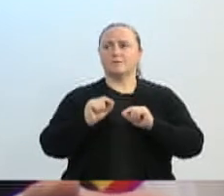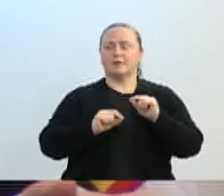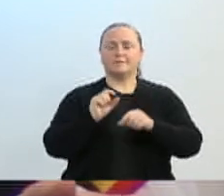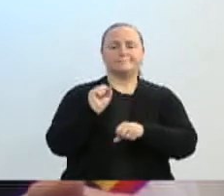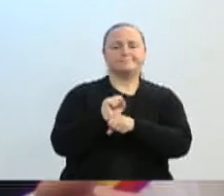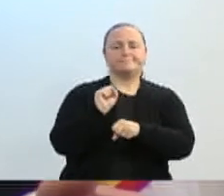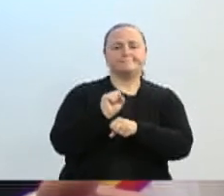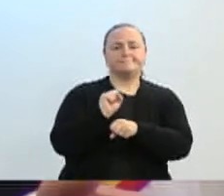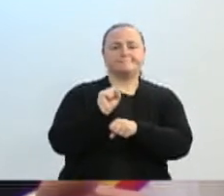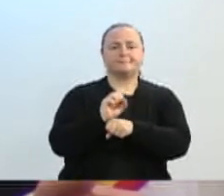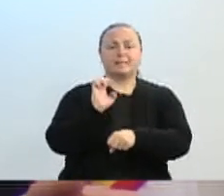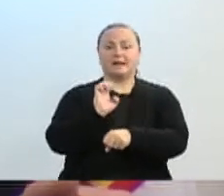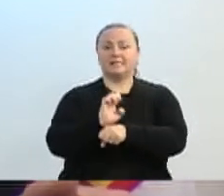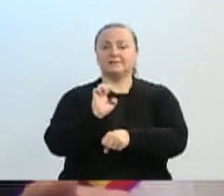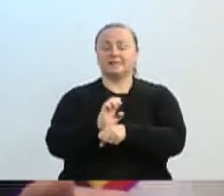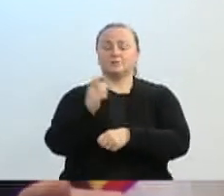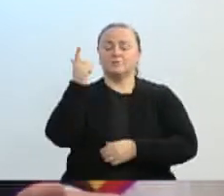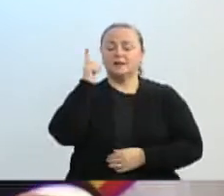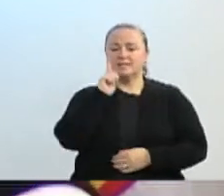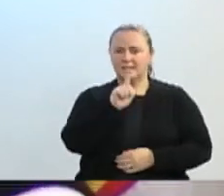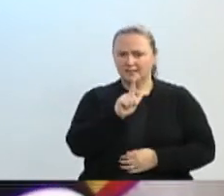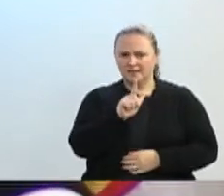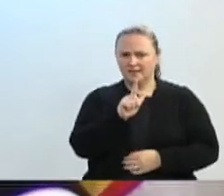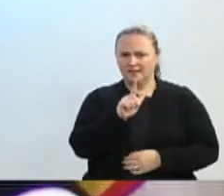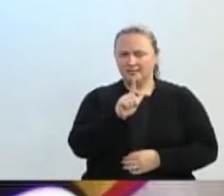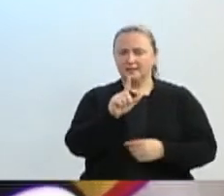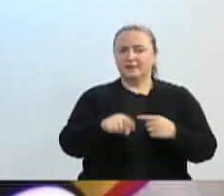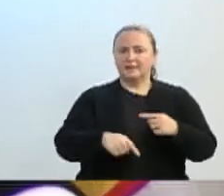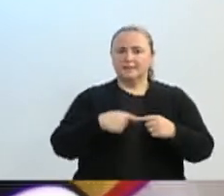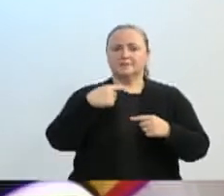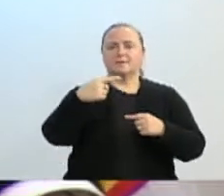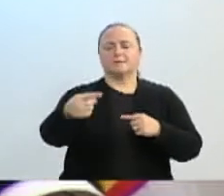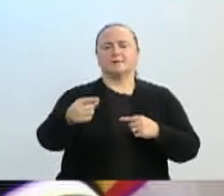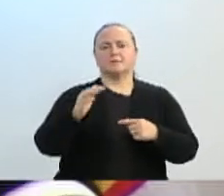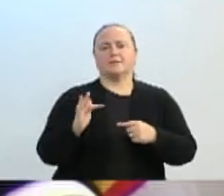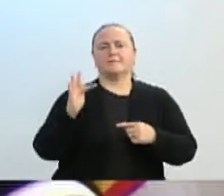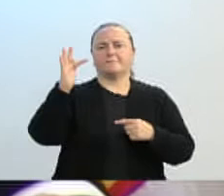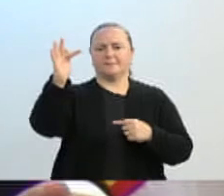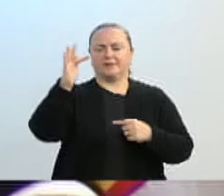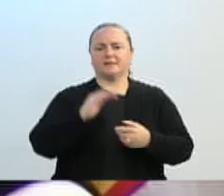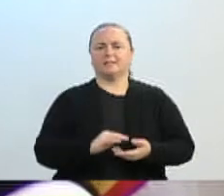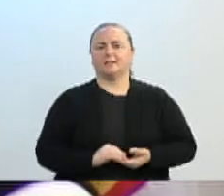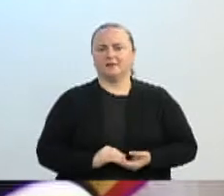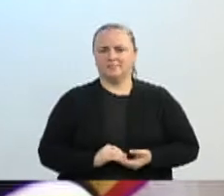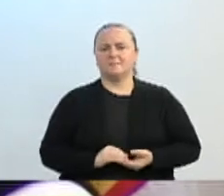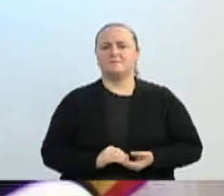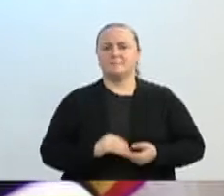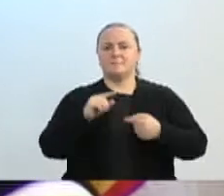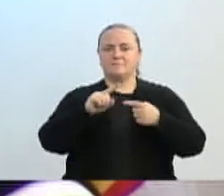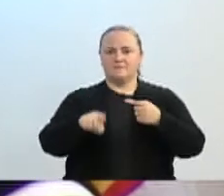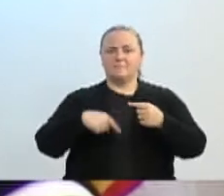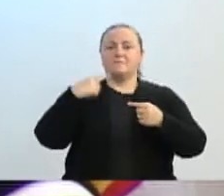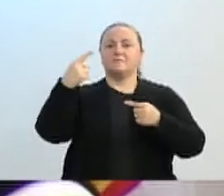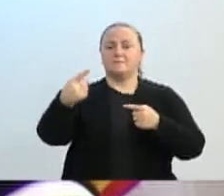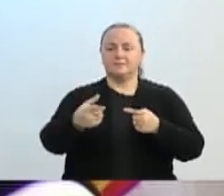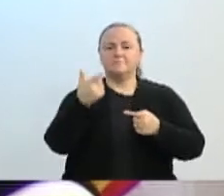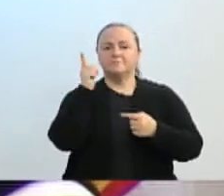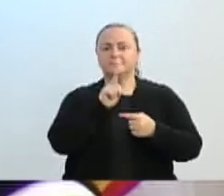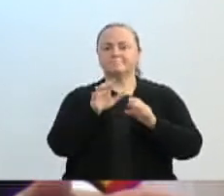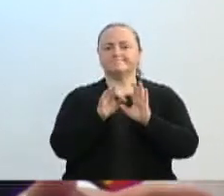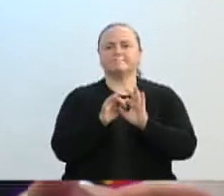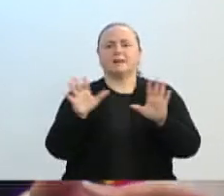do Estado receber as doses do governo federal, para somente depois distribuir entre os